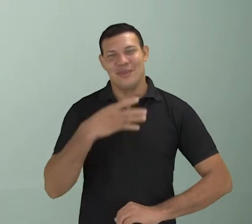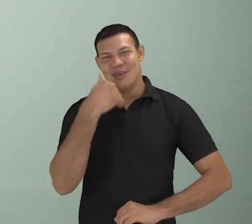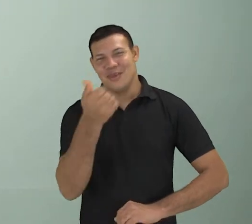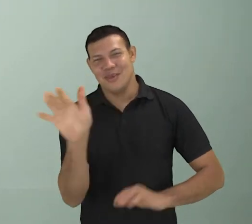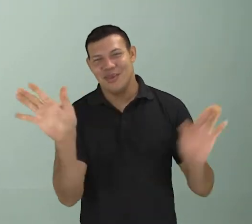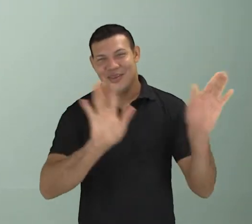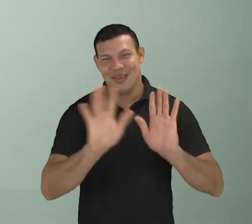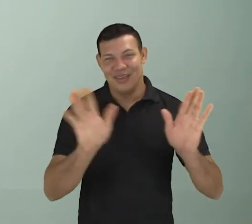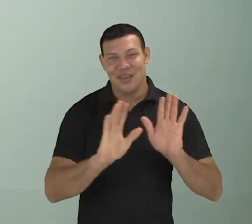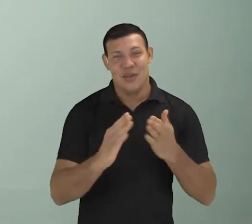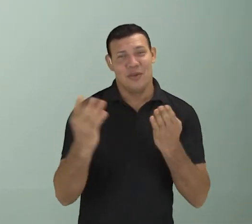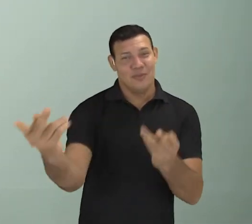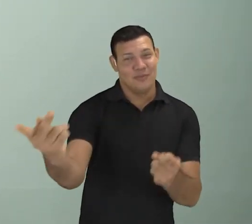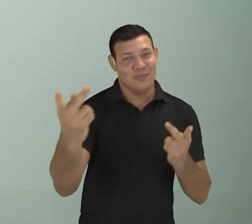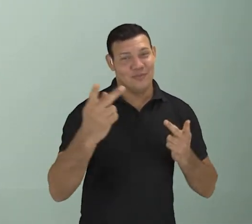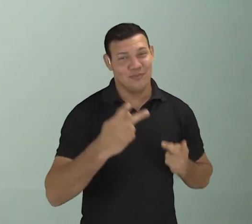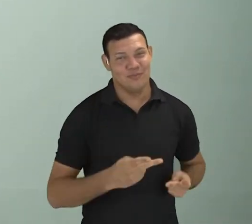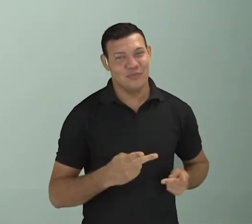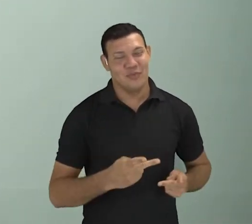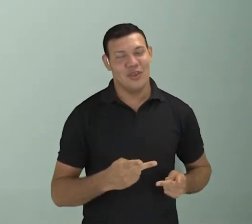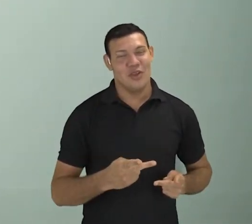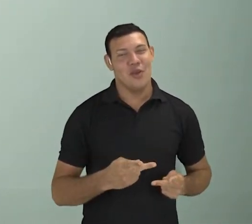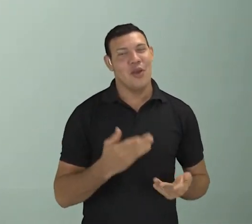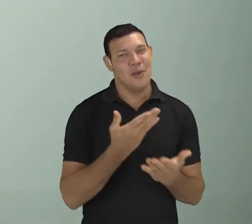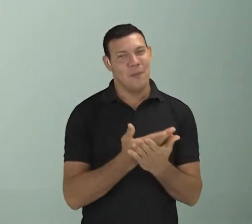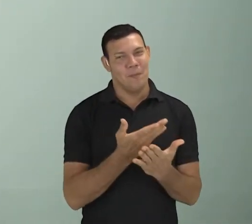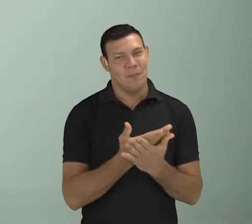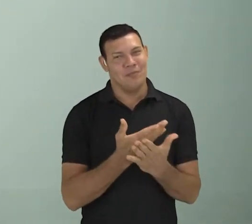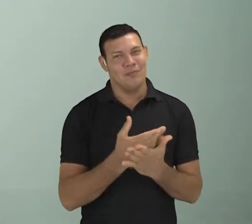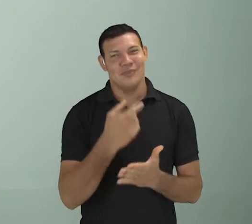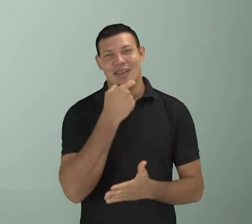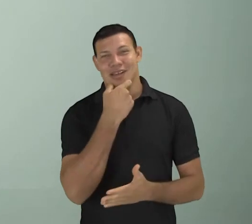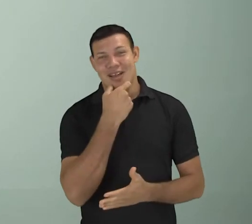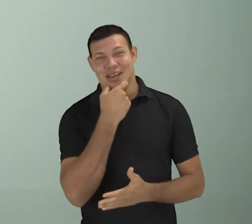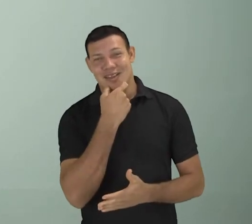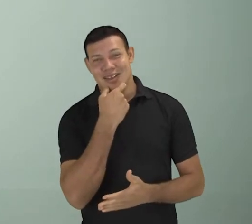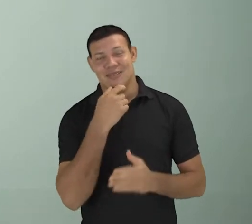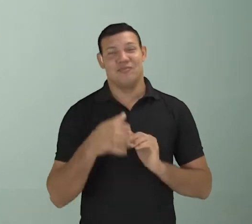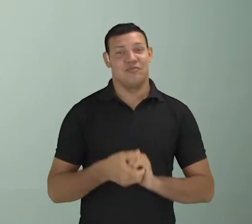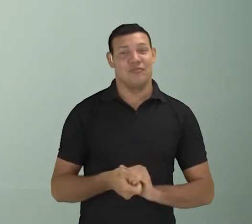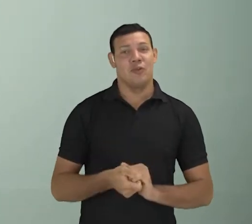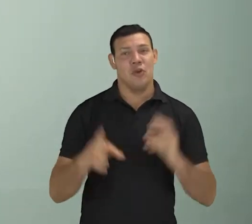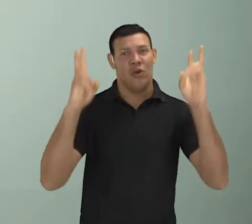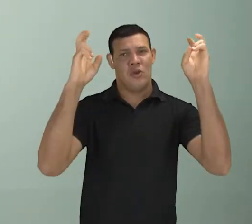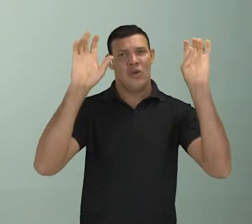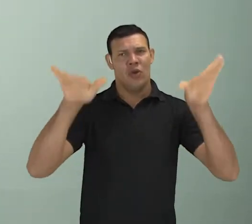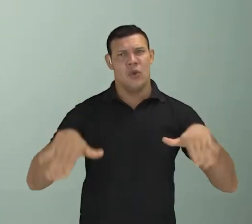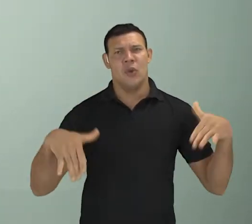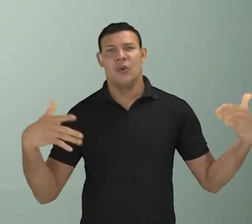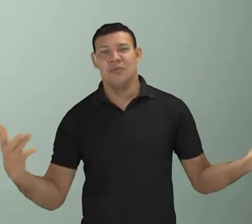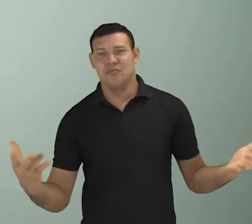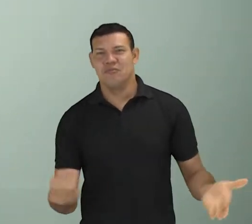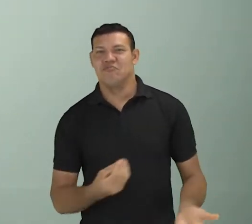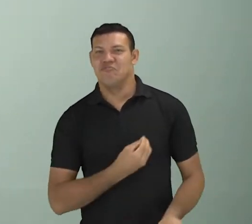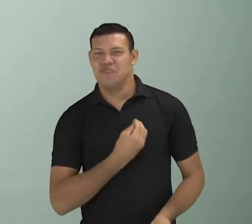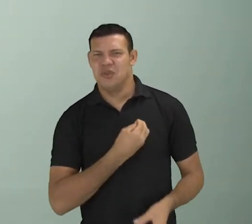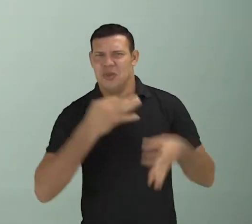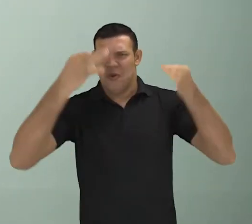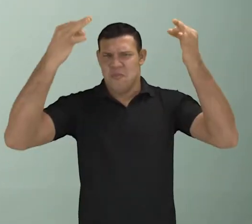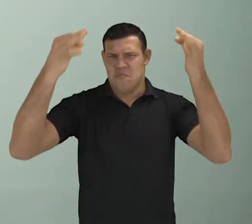Bem-vindo a mais uma aula de inglês. Hoje nós vamos falar sobre um tópico chamado Present Perfect